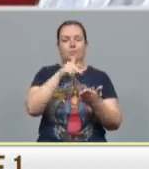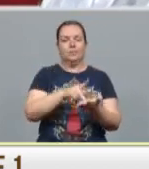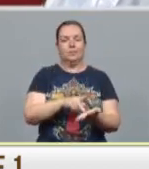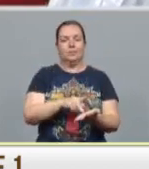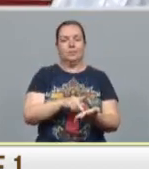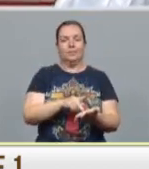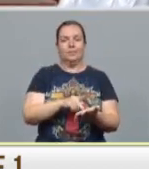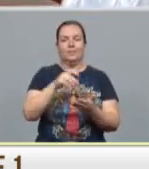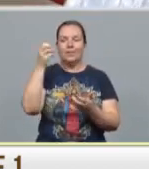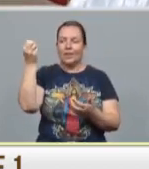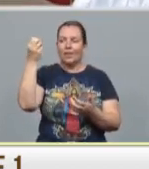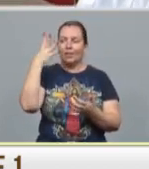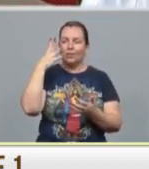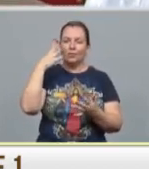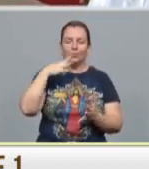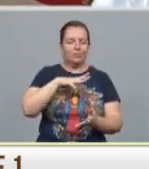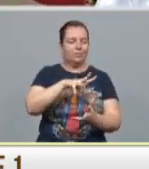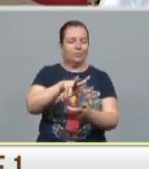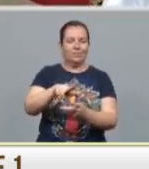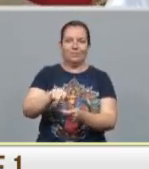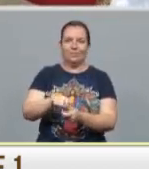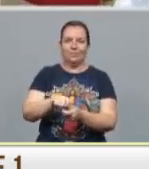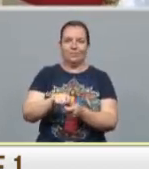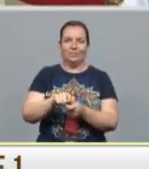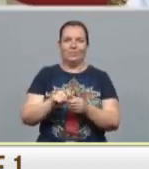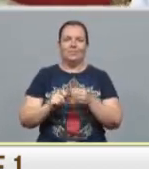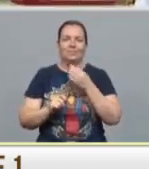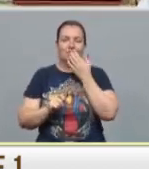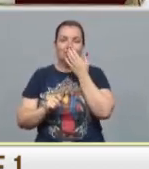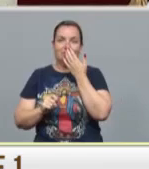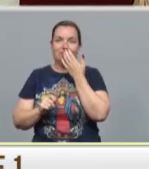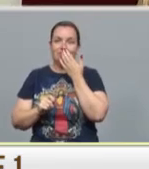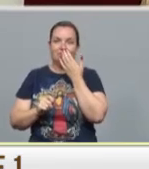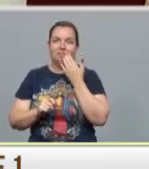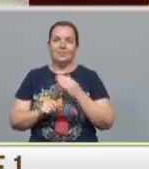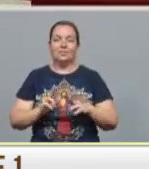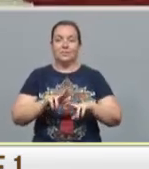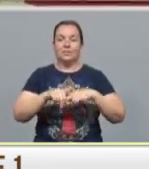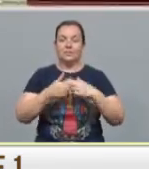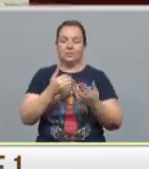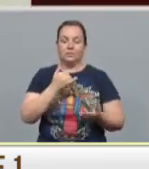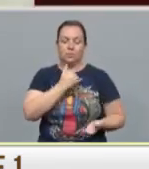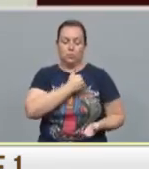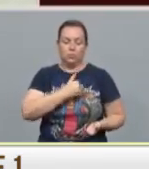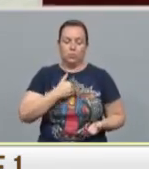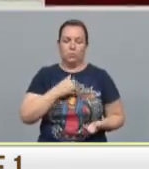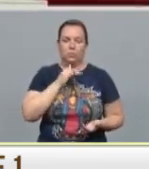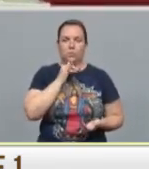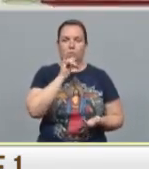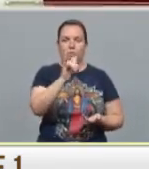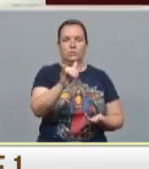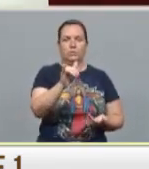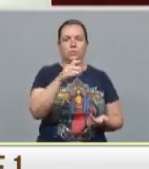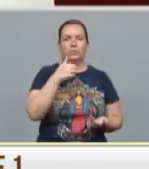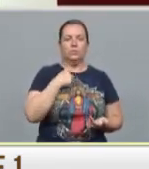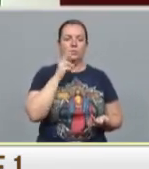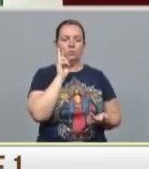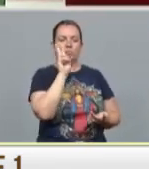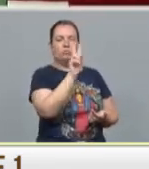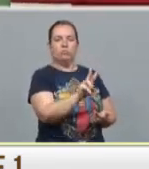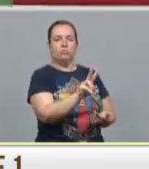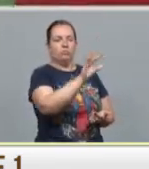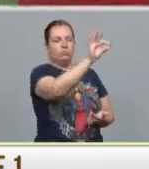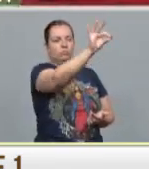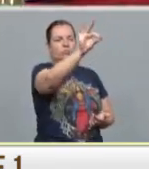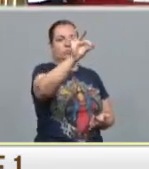a luz das nações. Por isso é que João diz, eu vi o